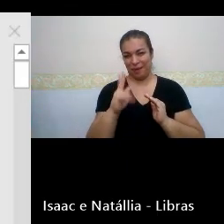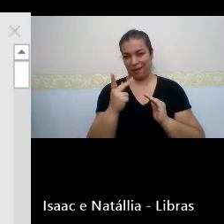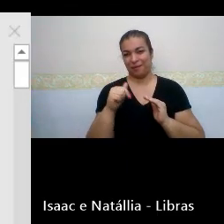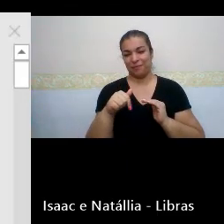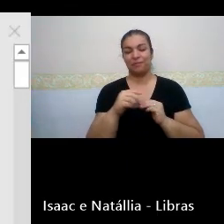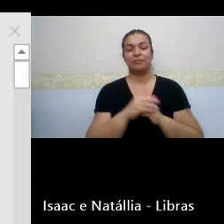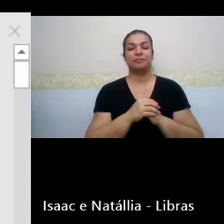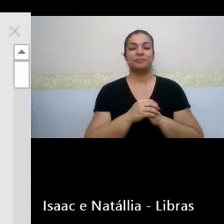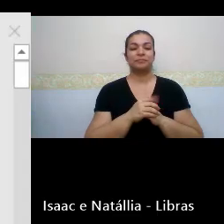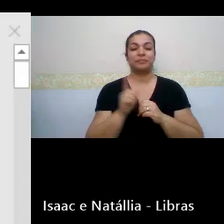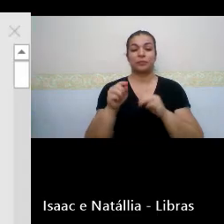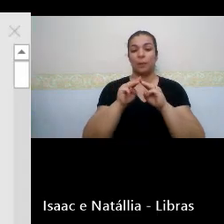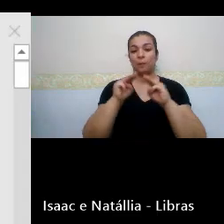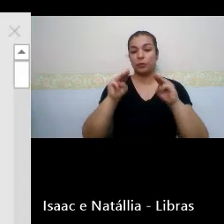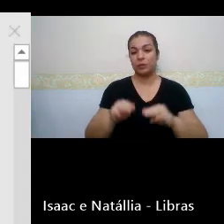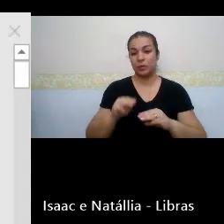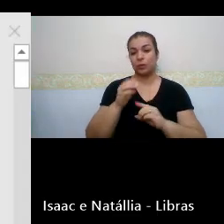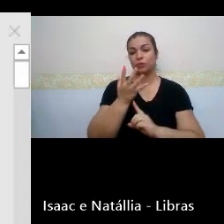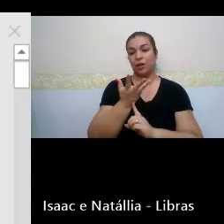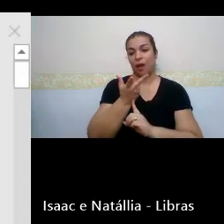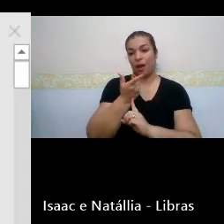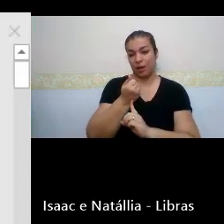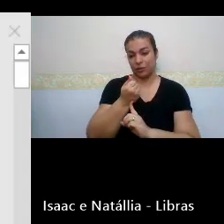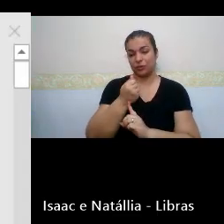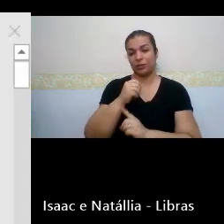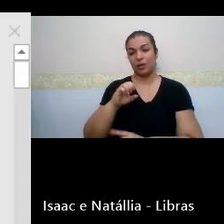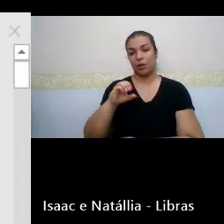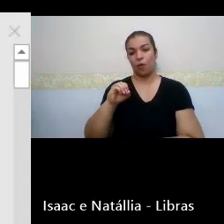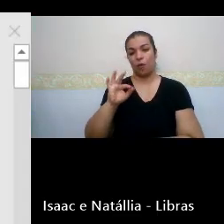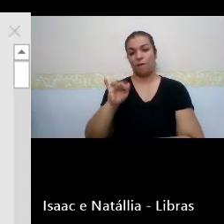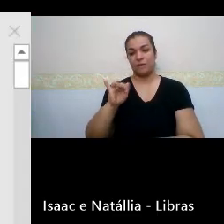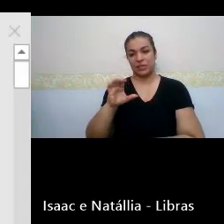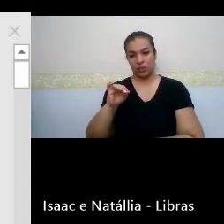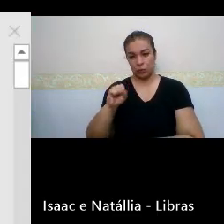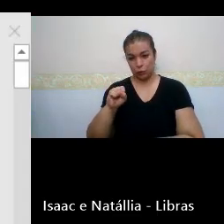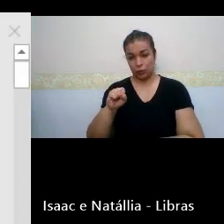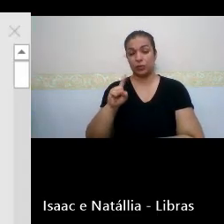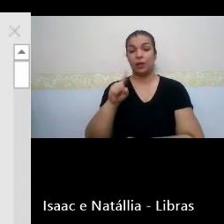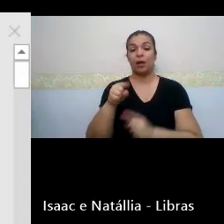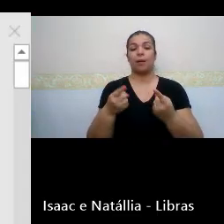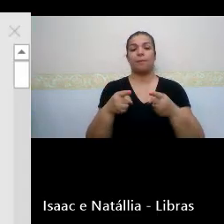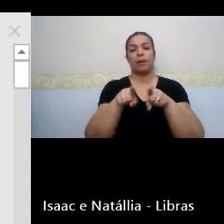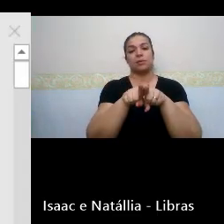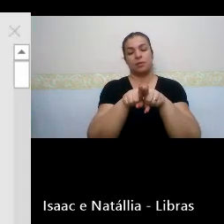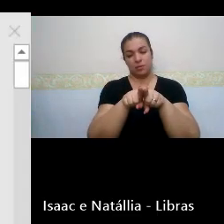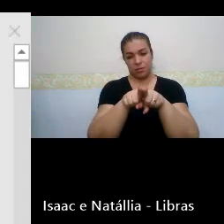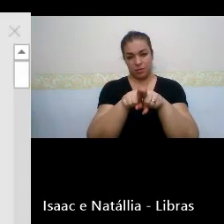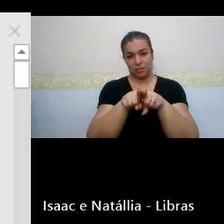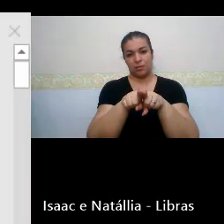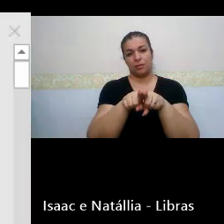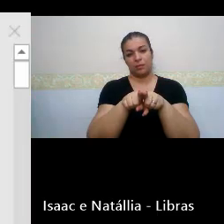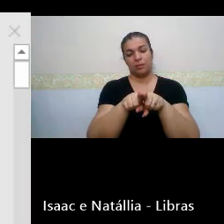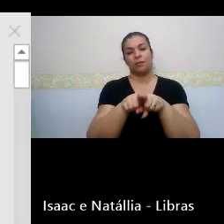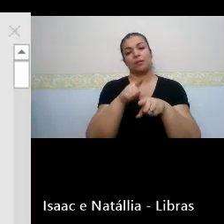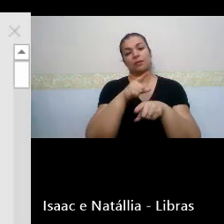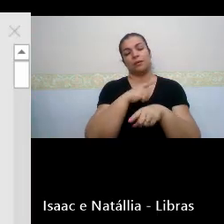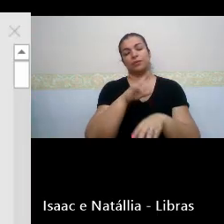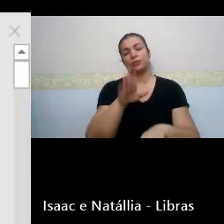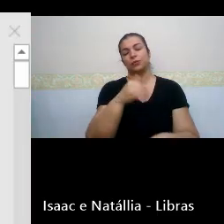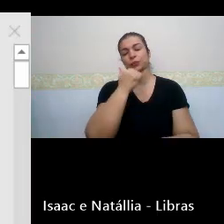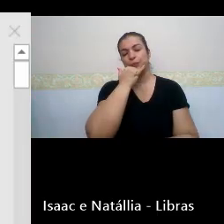O Museu de Artes e Ofícios, ele é uma parceria entre... desculpa, ele é